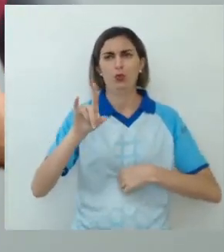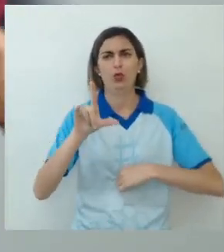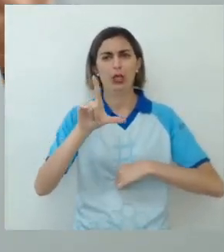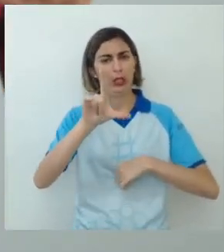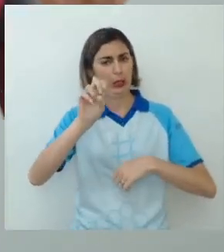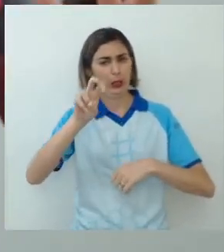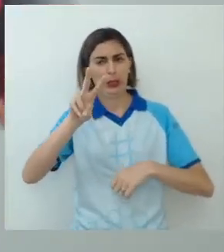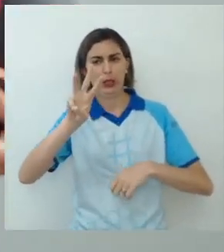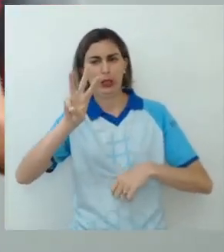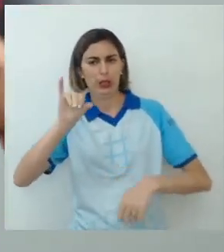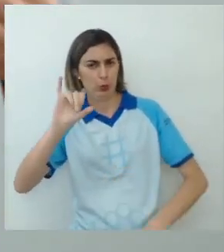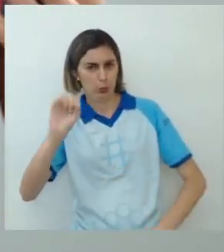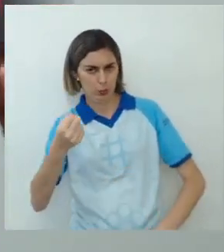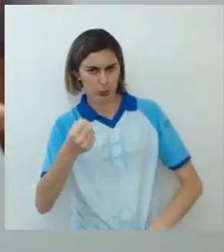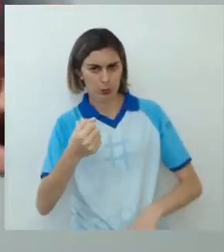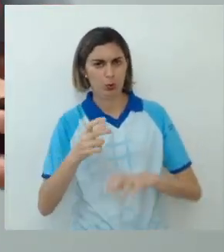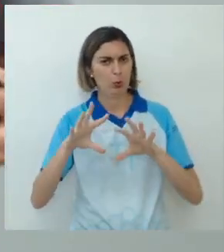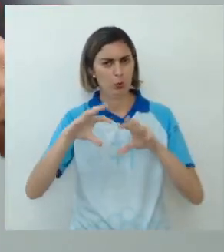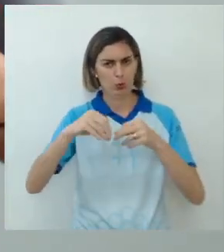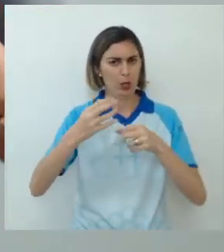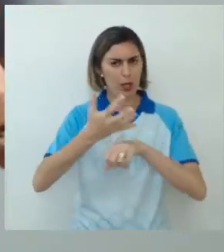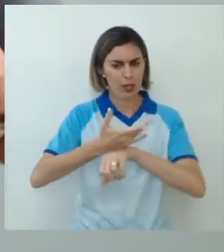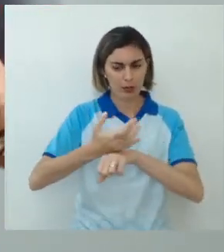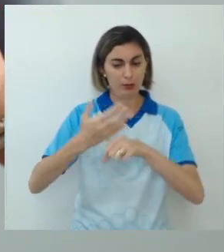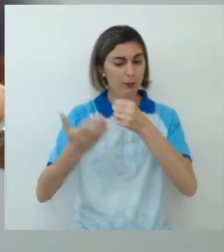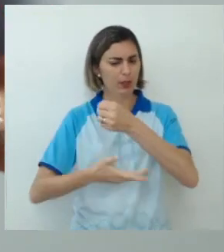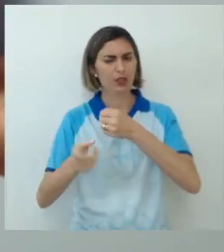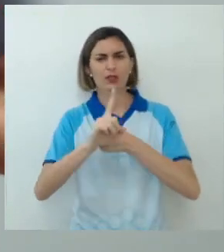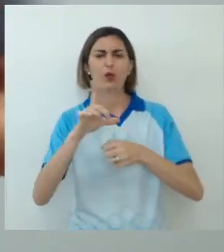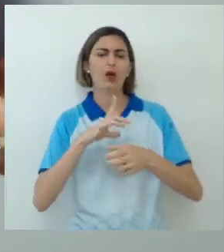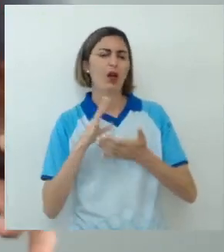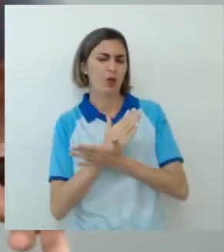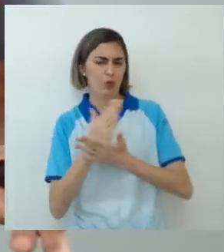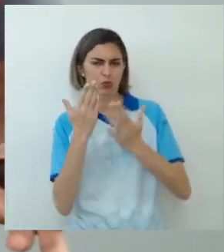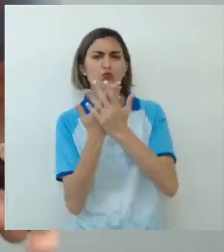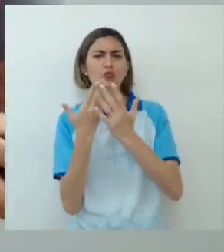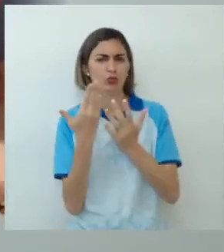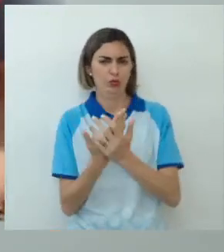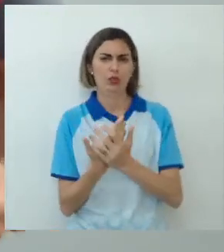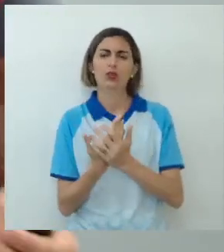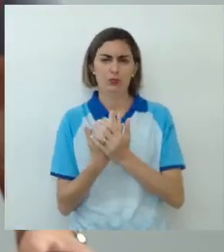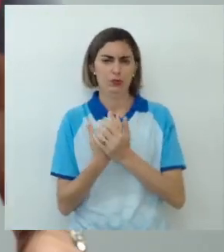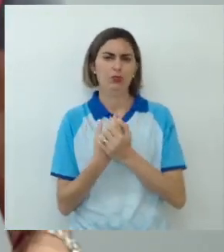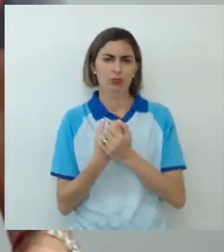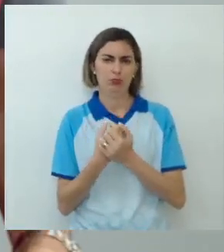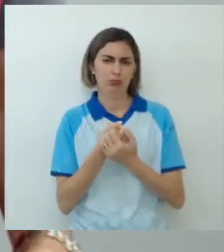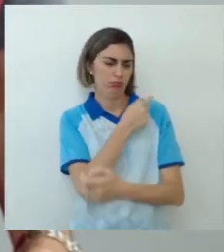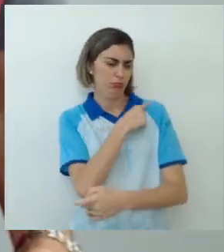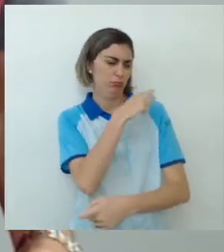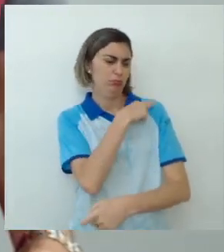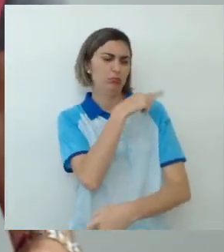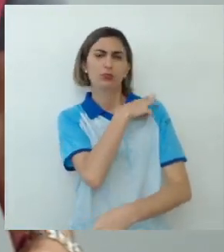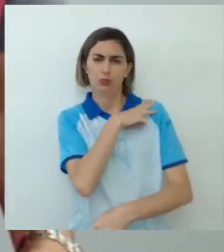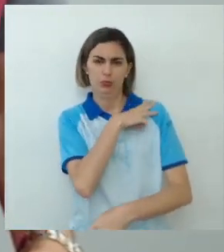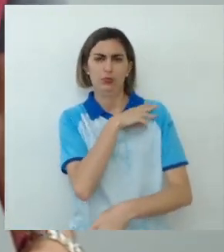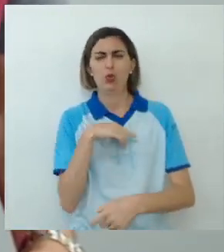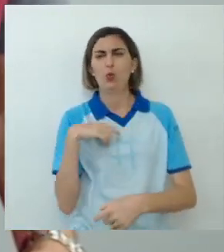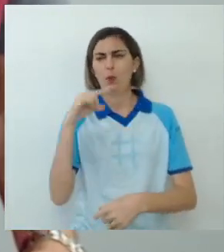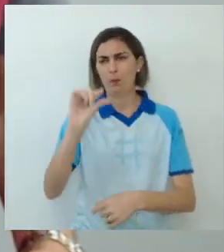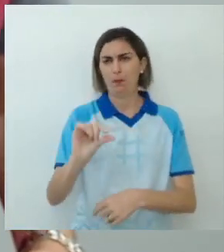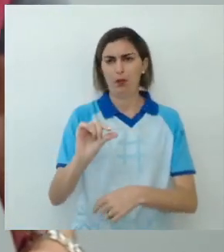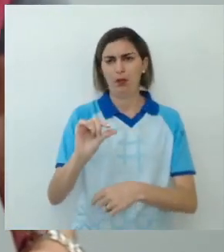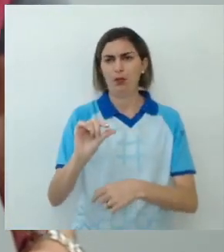não de todos os ácidos, de todas as bases, mas daqueles que nós estudamos no ensino médio. Um que é um pouco